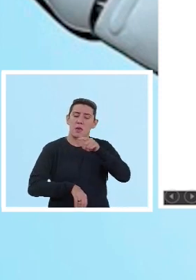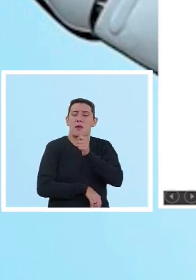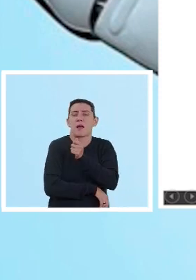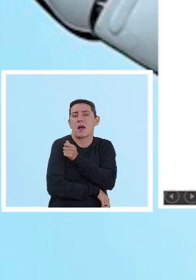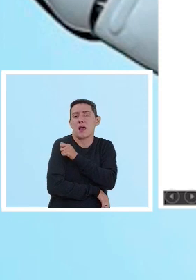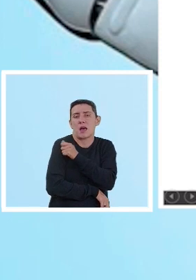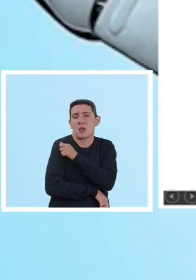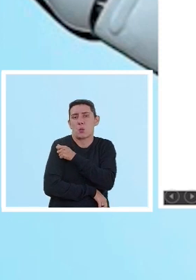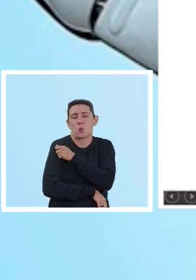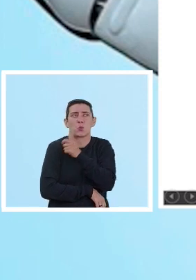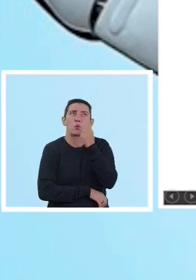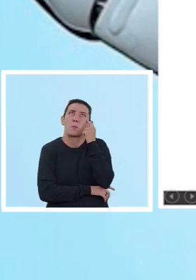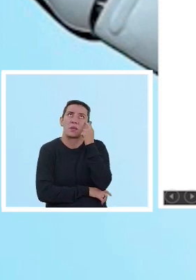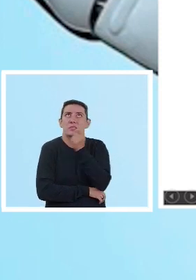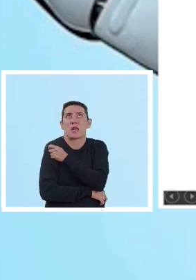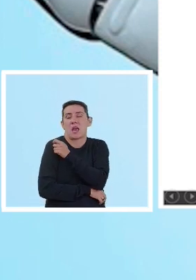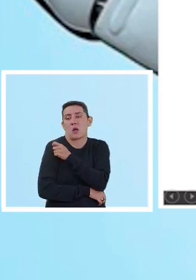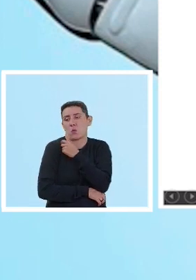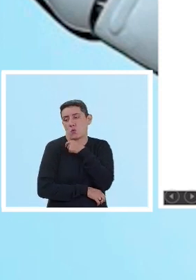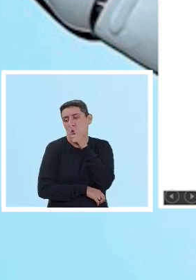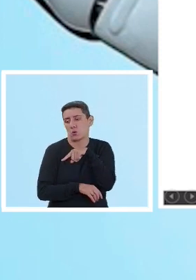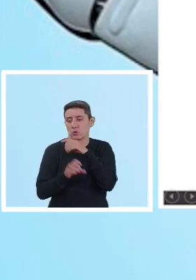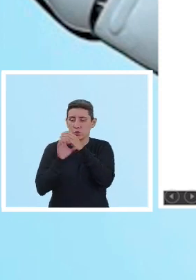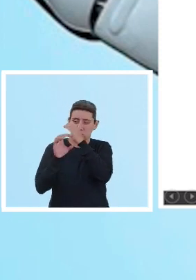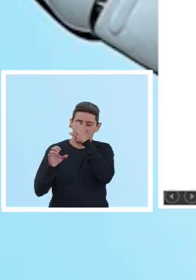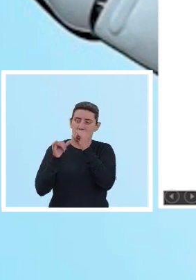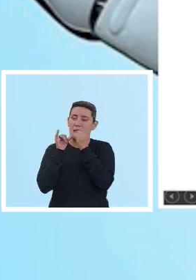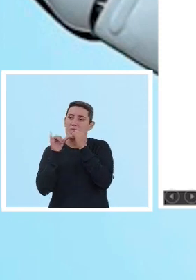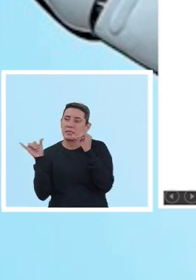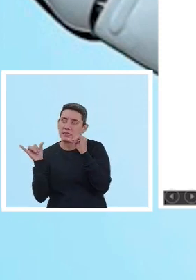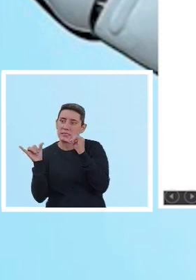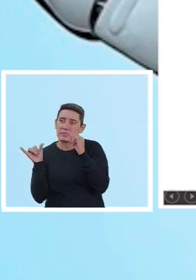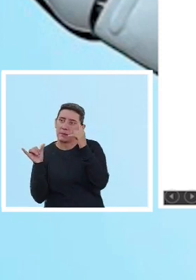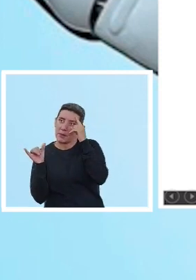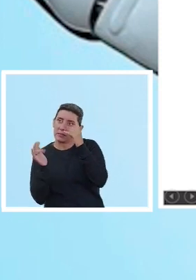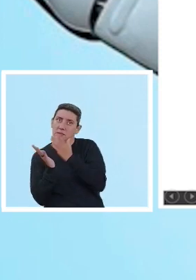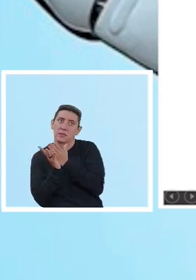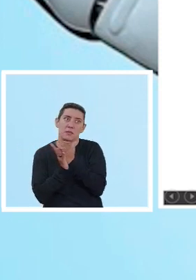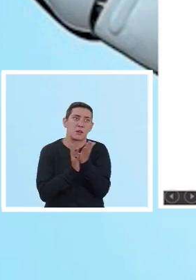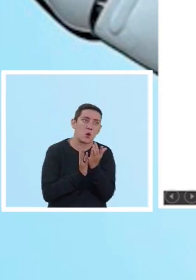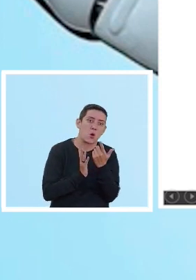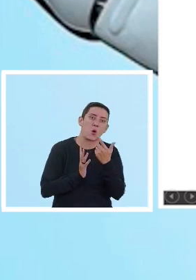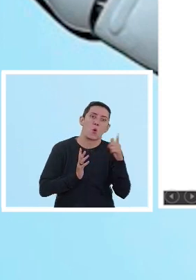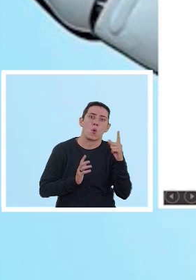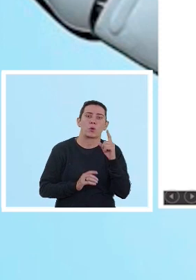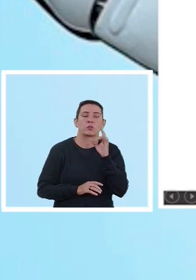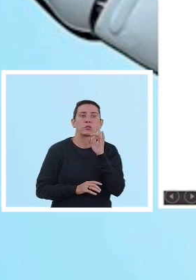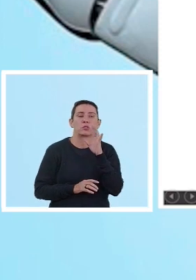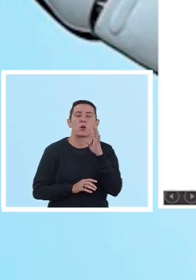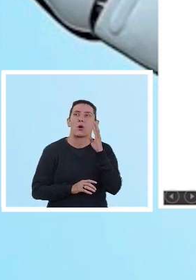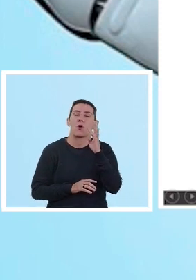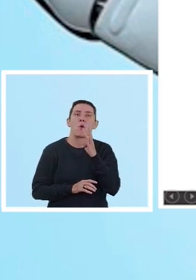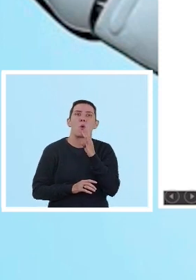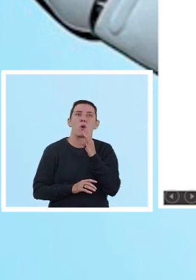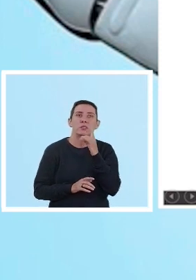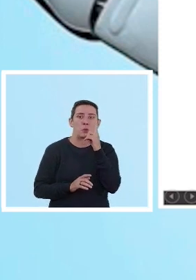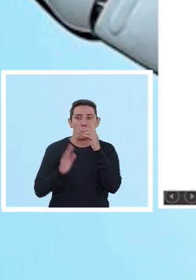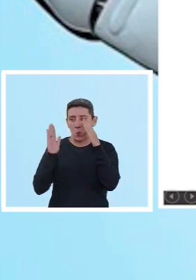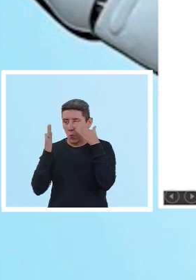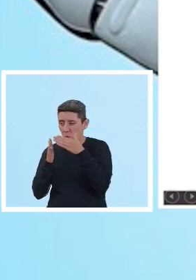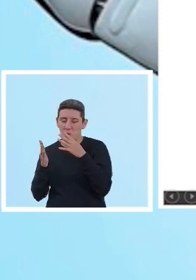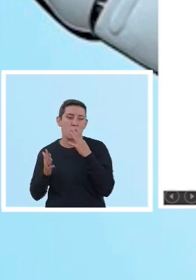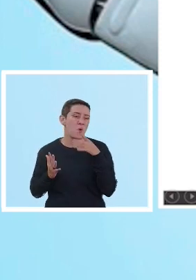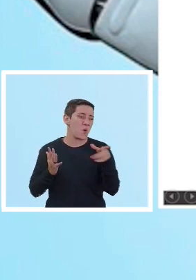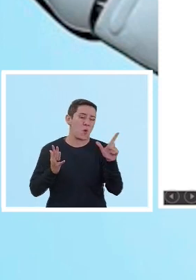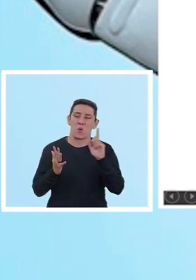eu vou ser engenharia engenheiro eletricista mas eu acabo me dedicando a ter só o conhecimento naquele segmento e não